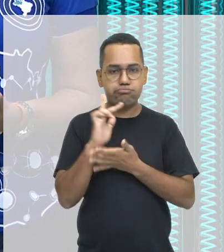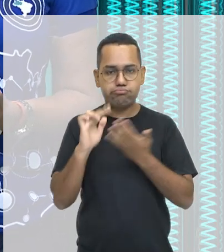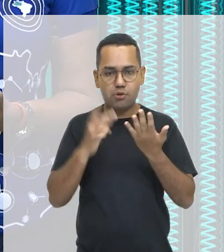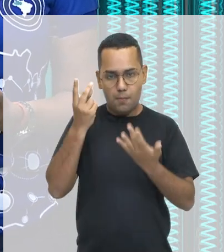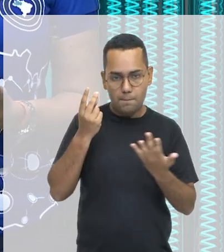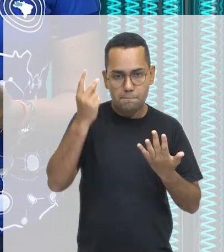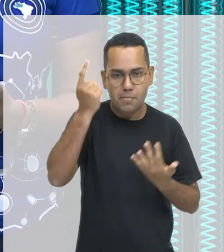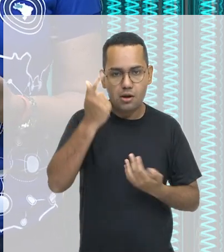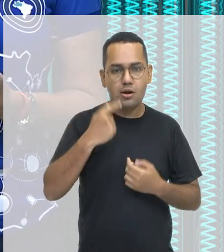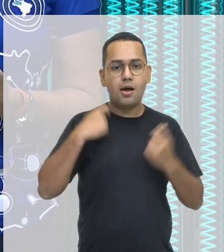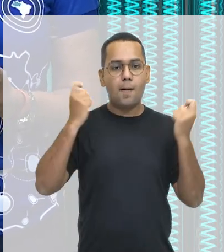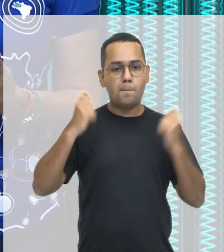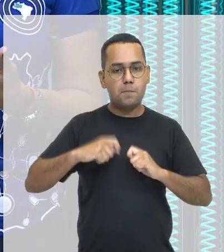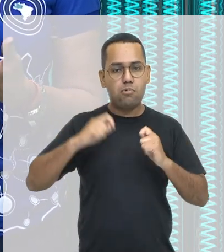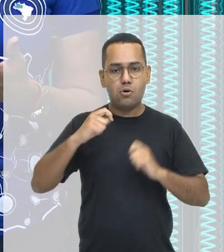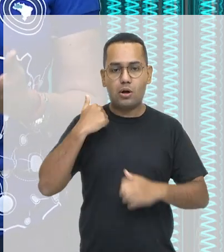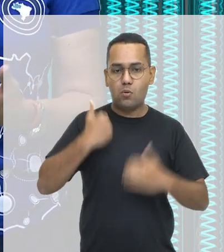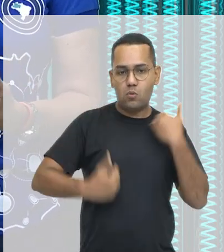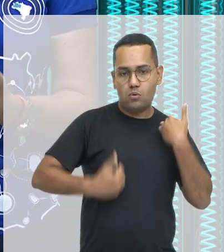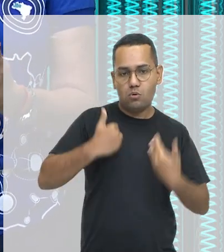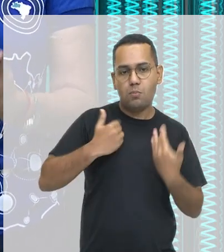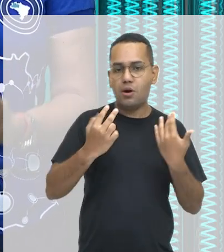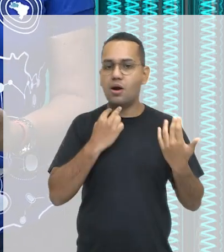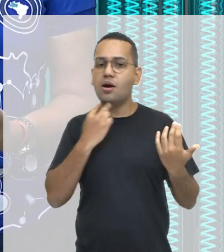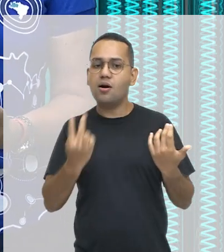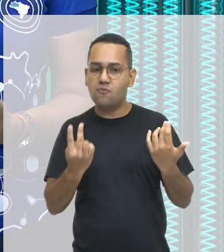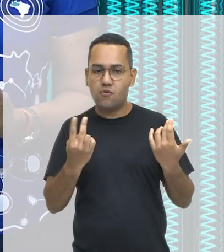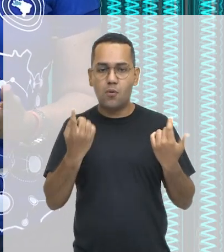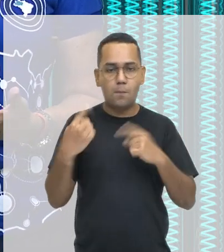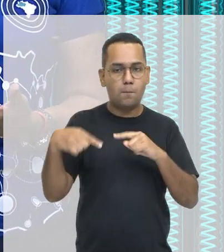onde o corpo, a voz e a música se